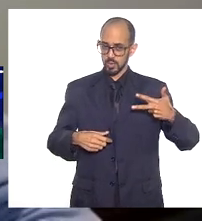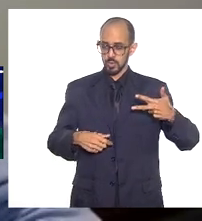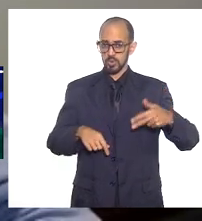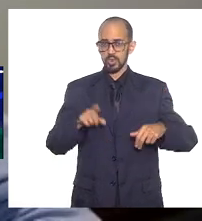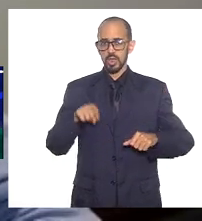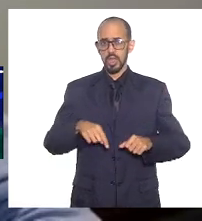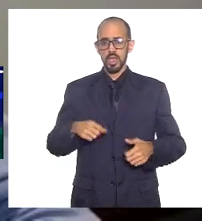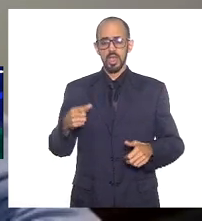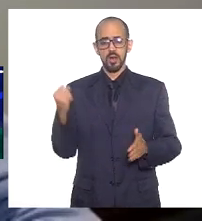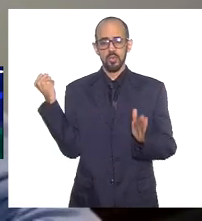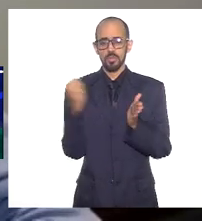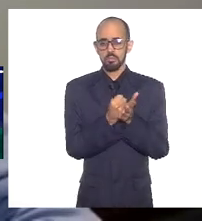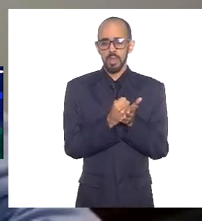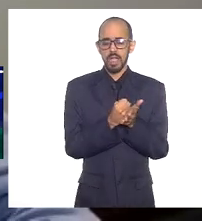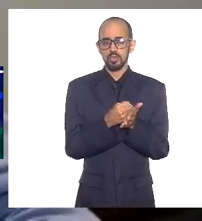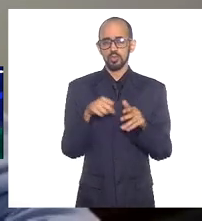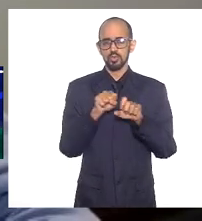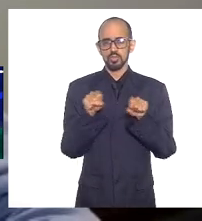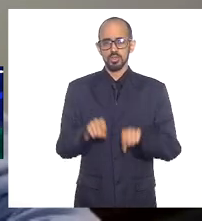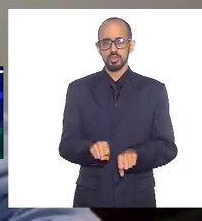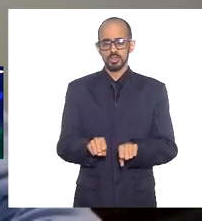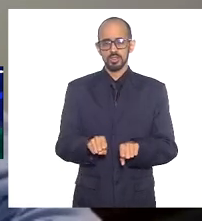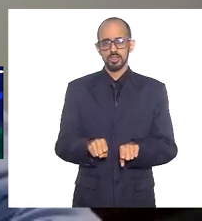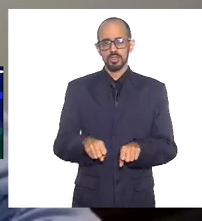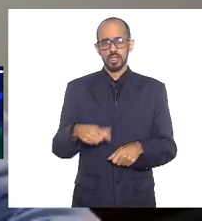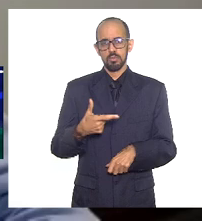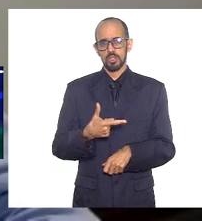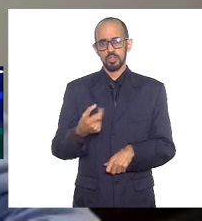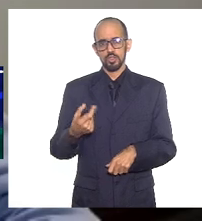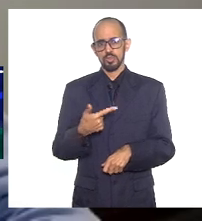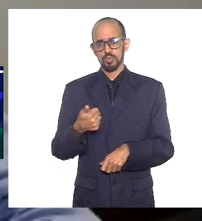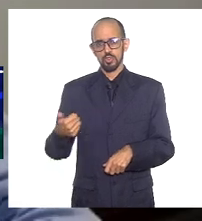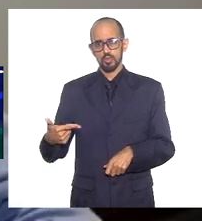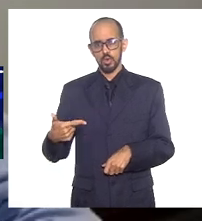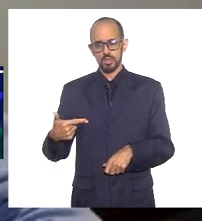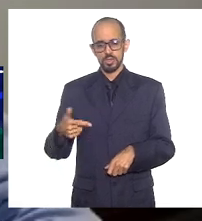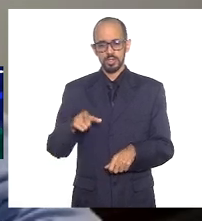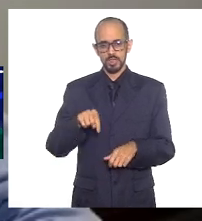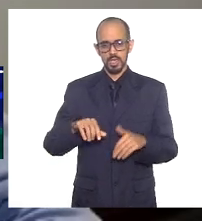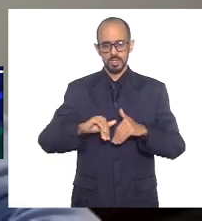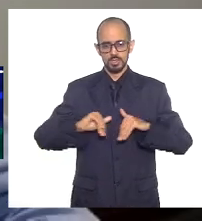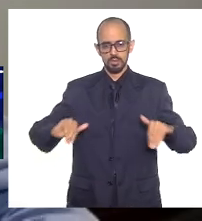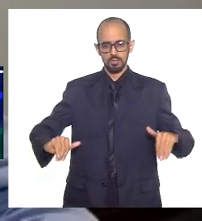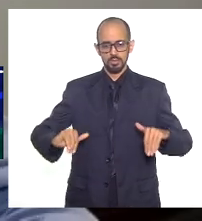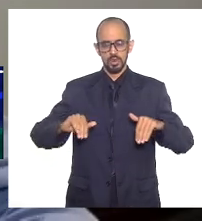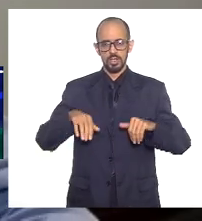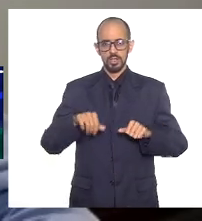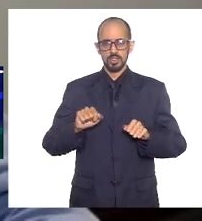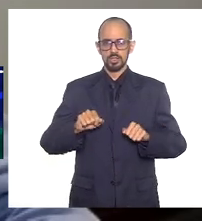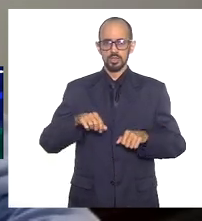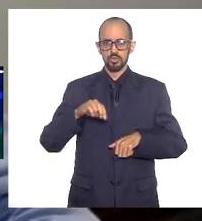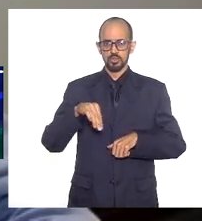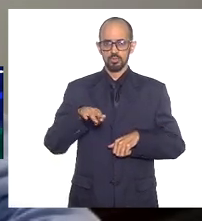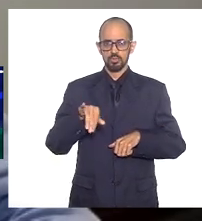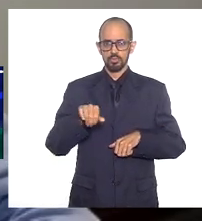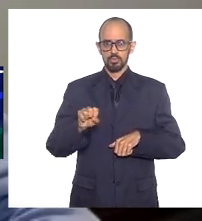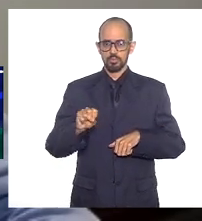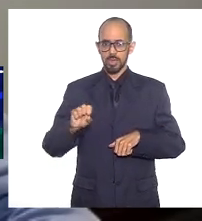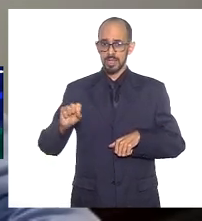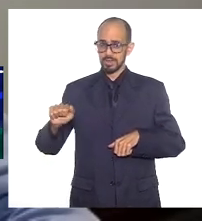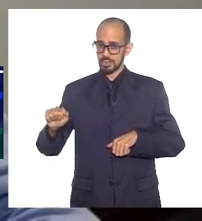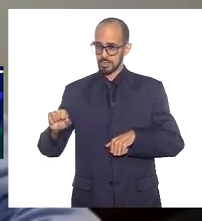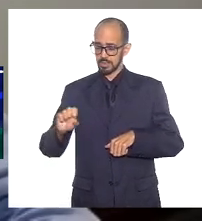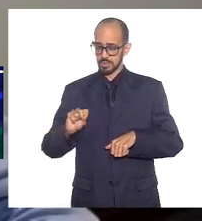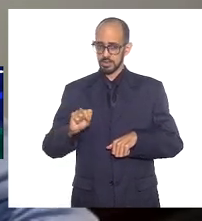sistema previdenciário estadual que foi a partir de 2012 a chamada segregação de massas com a separação de dois